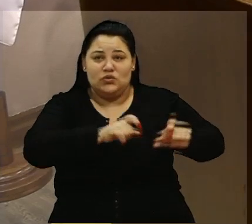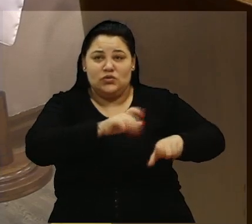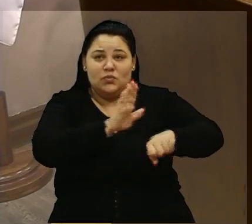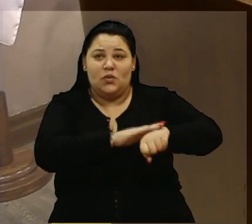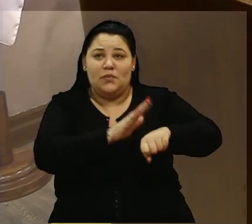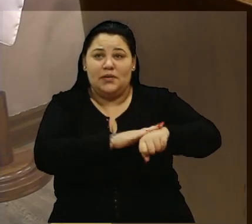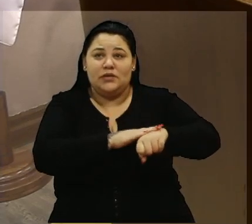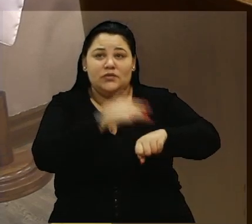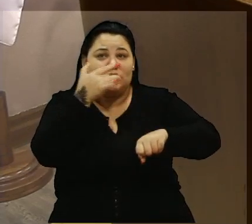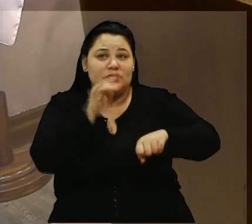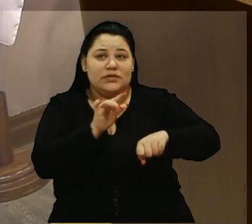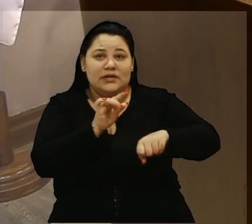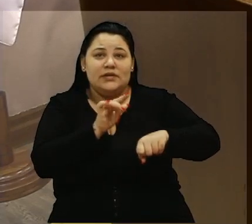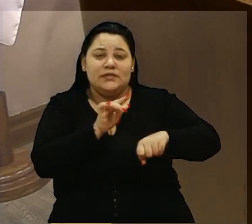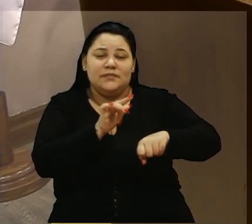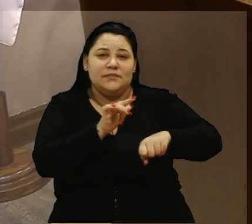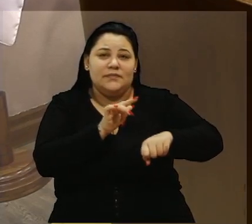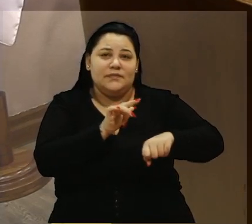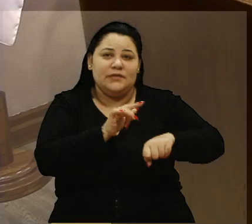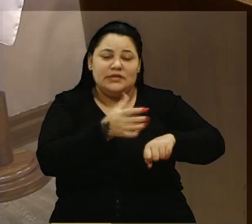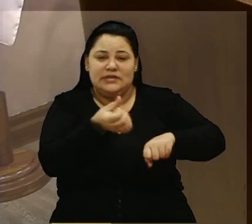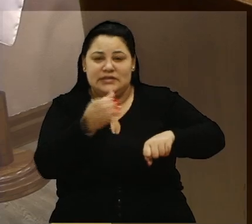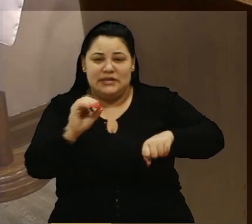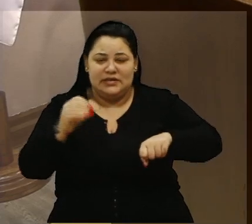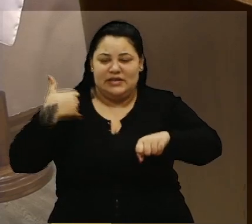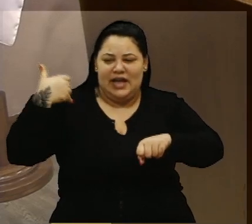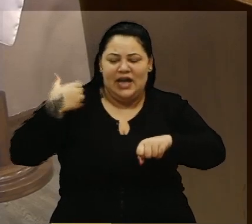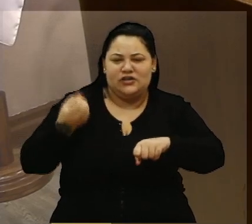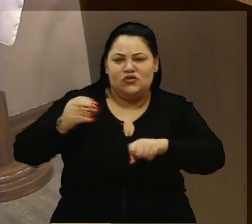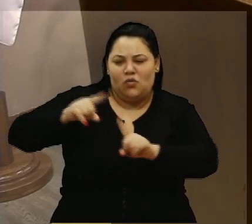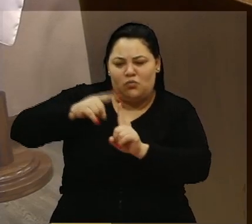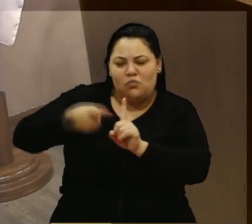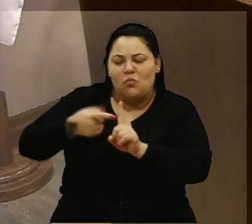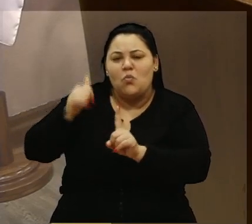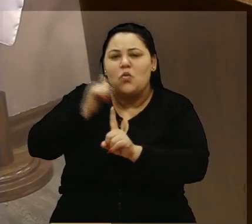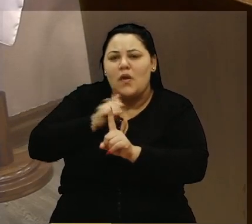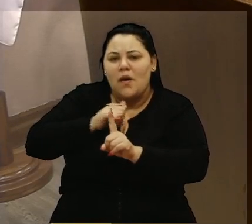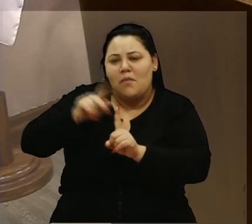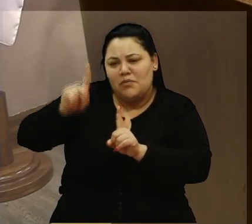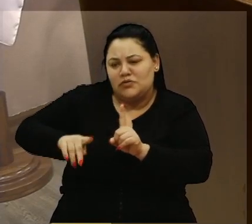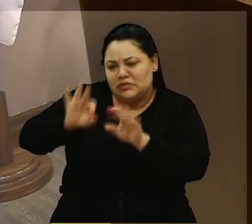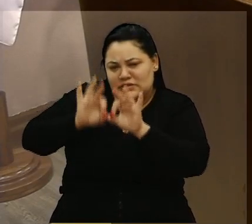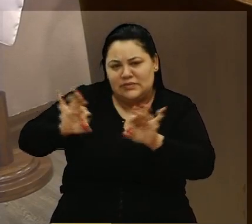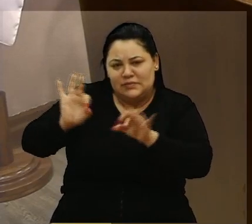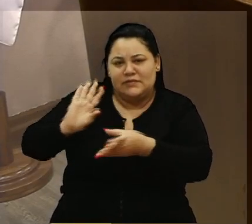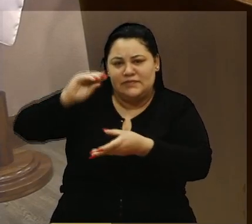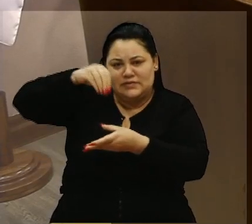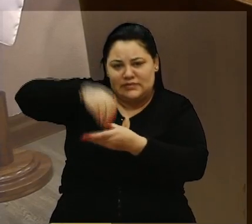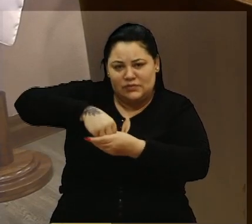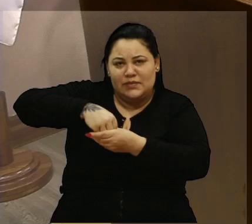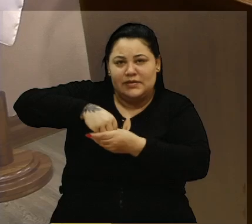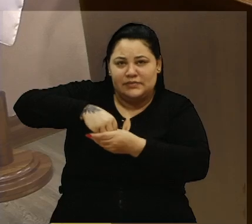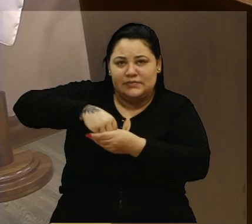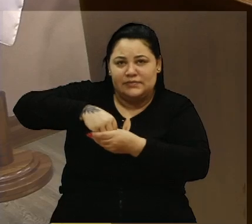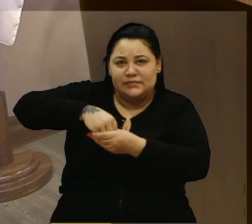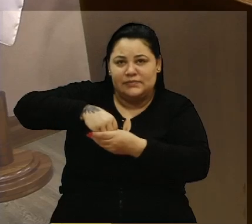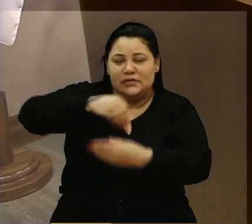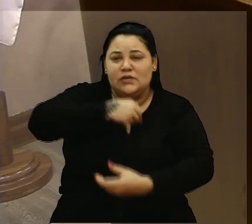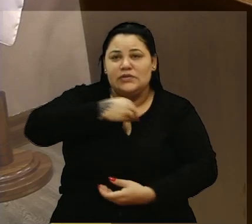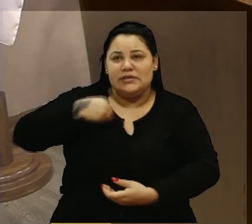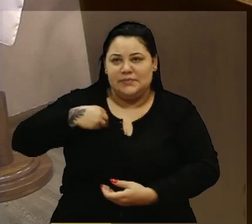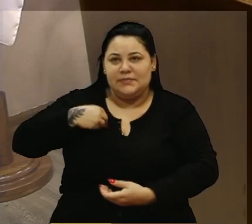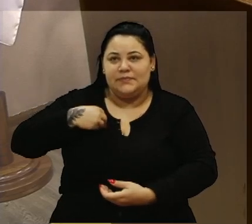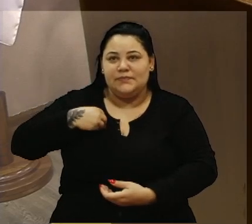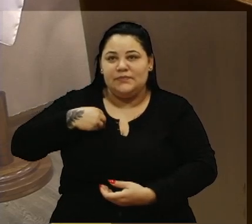60 anos, ou uma mulher, um gestante, uma pessoa comum, faz na UBS, né? Esses são os exames.